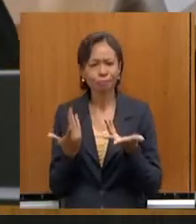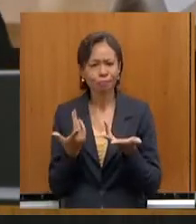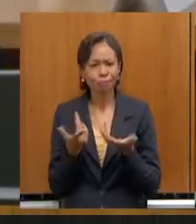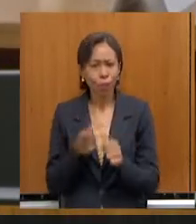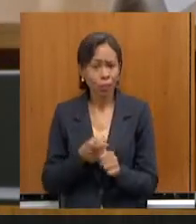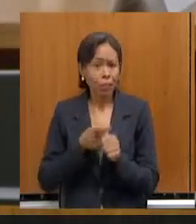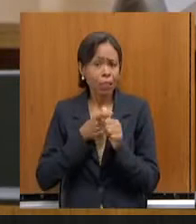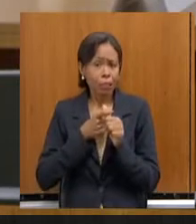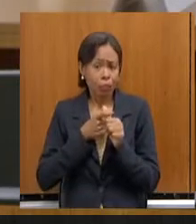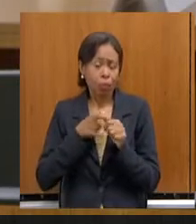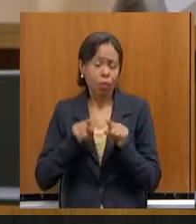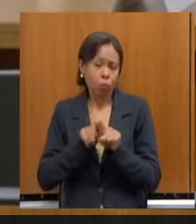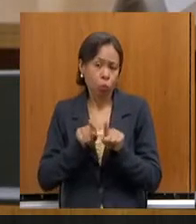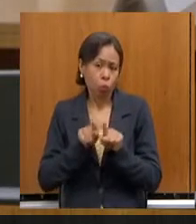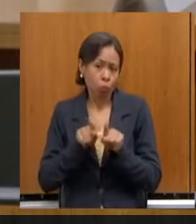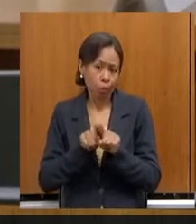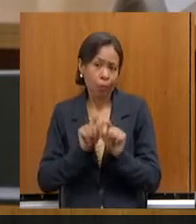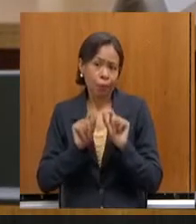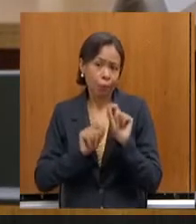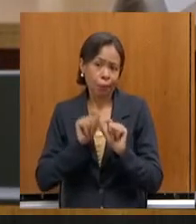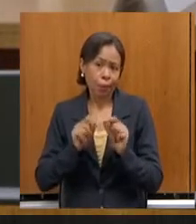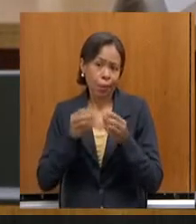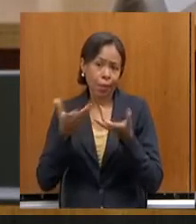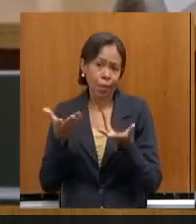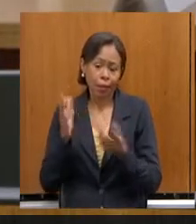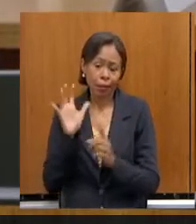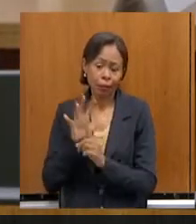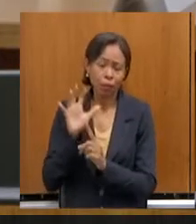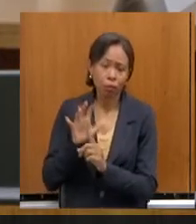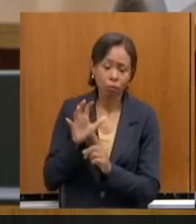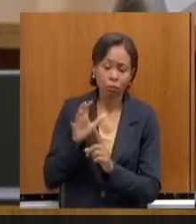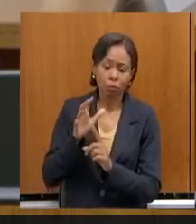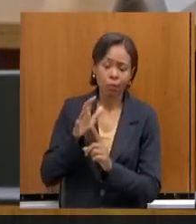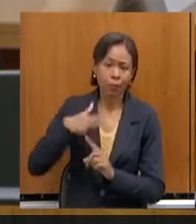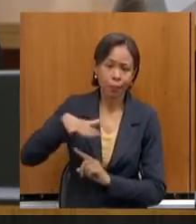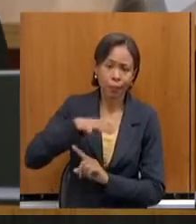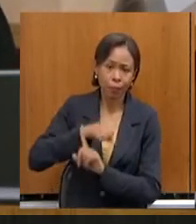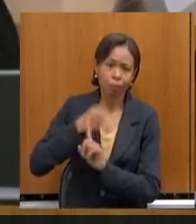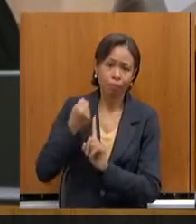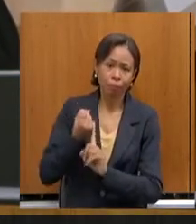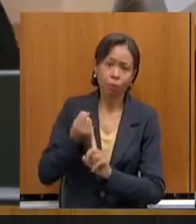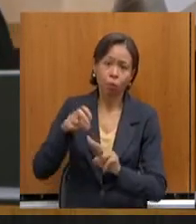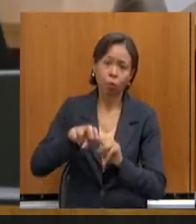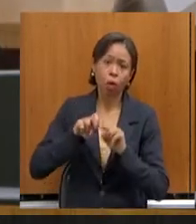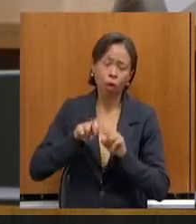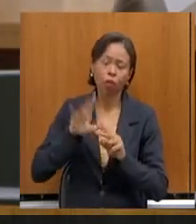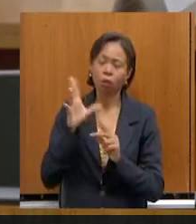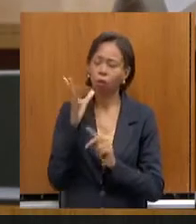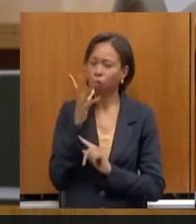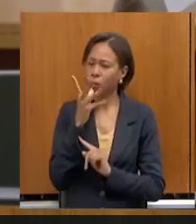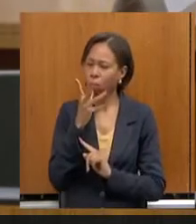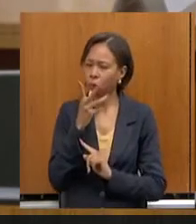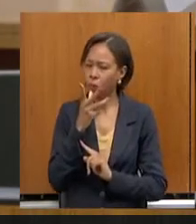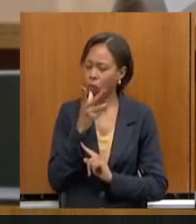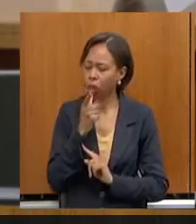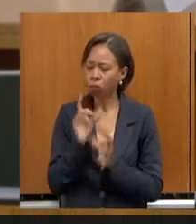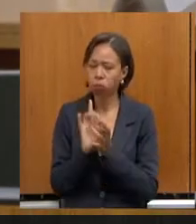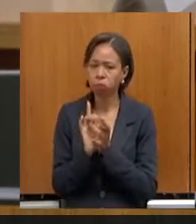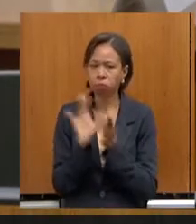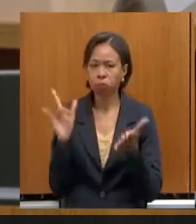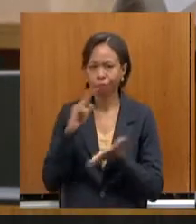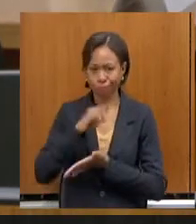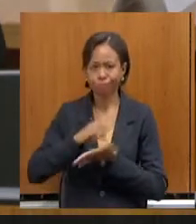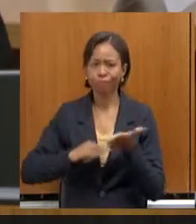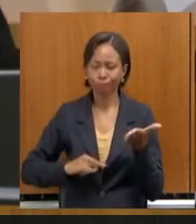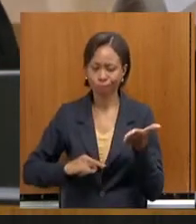gerou também da mesma forma o impacto a sociedade Especialmente na demora da construção desse data autorizativos